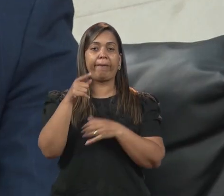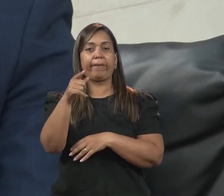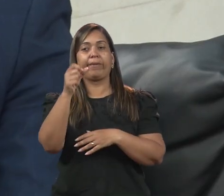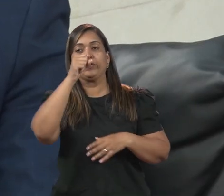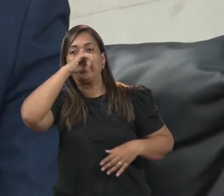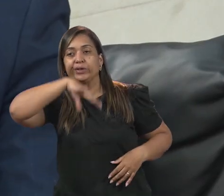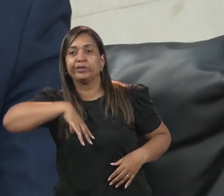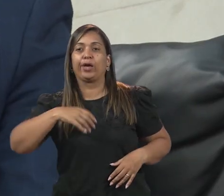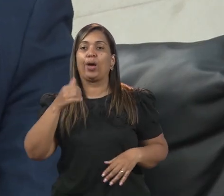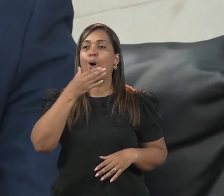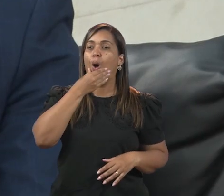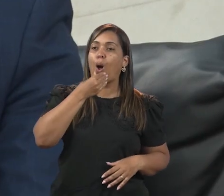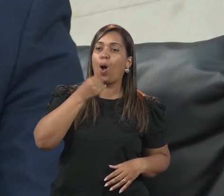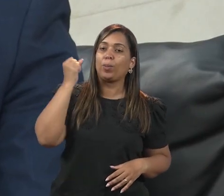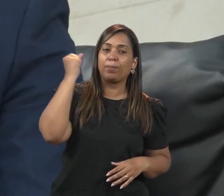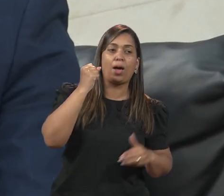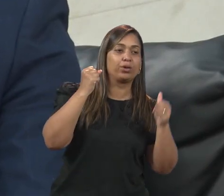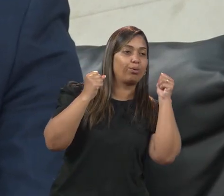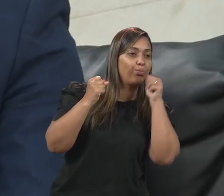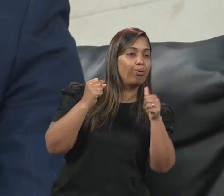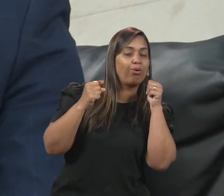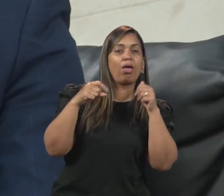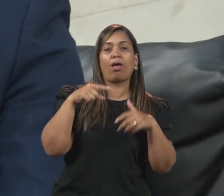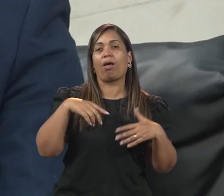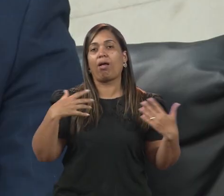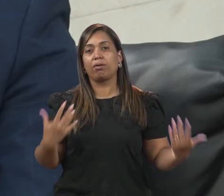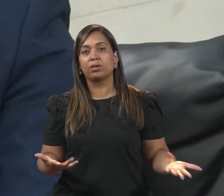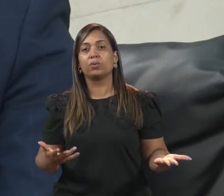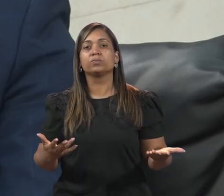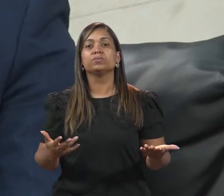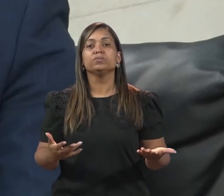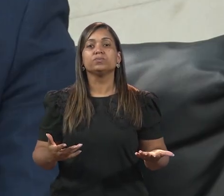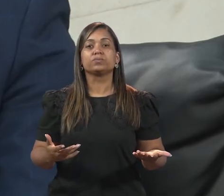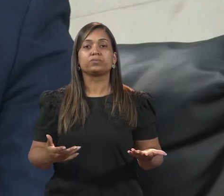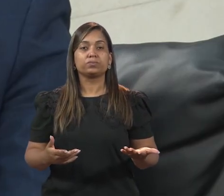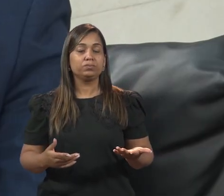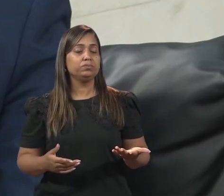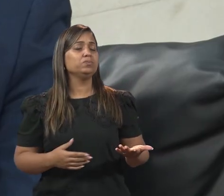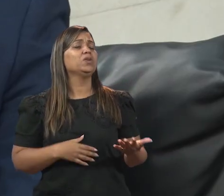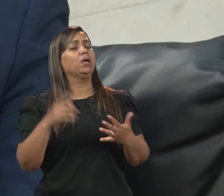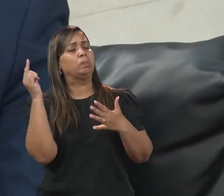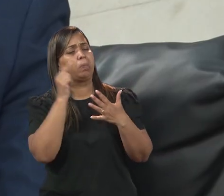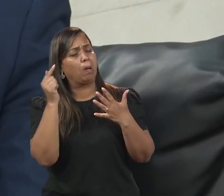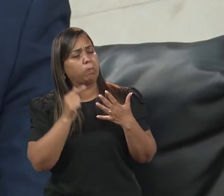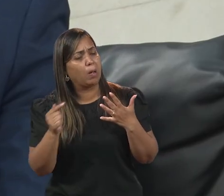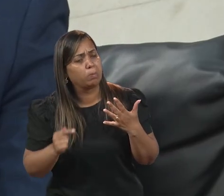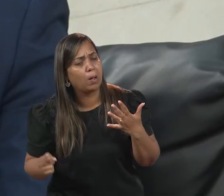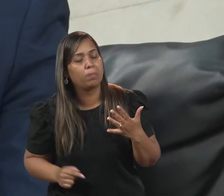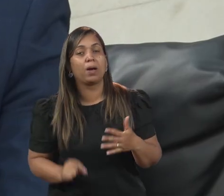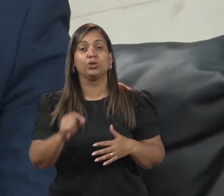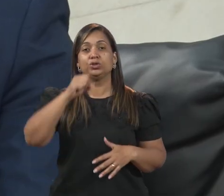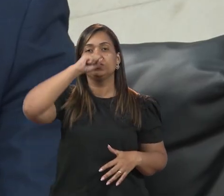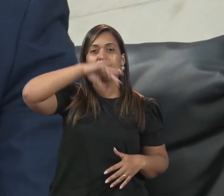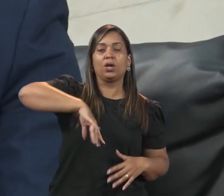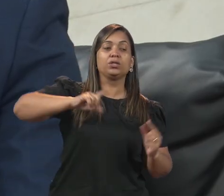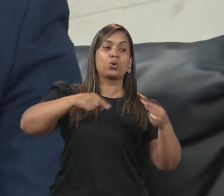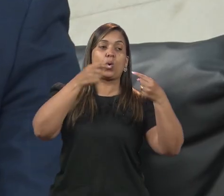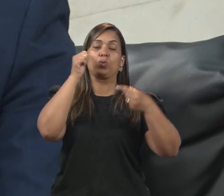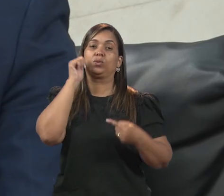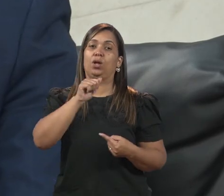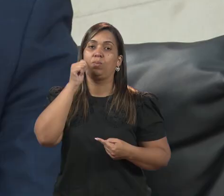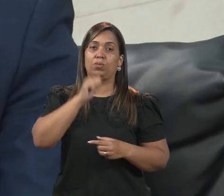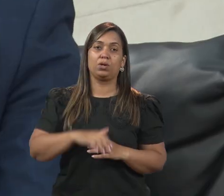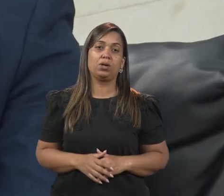de feminicídio e agressão, e falar que nós temos vários tipos de violência contra a